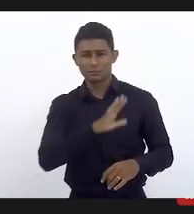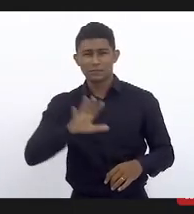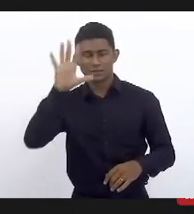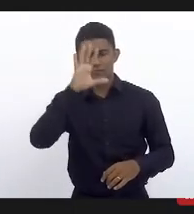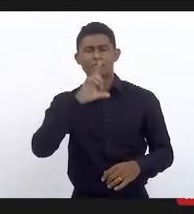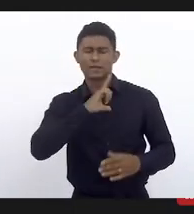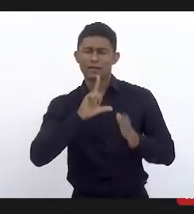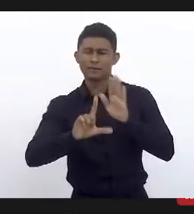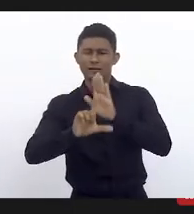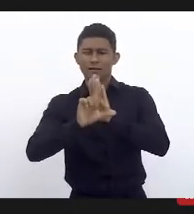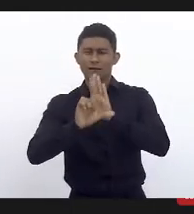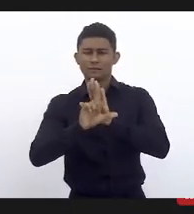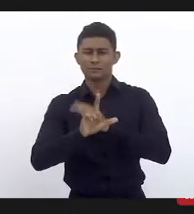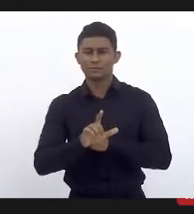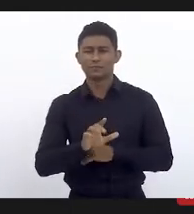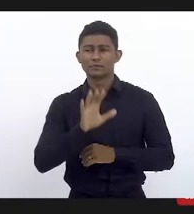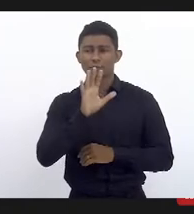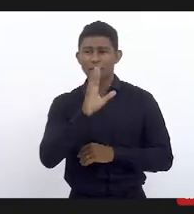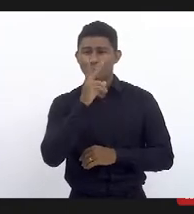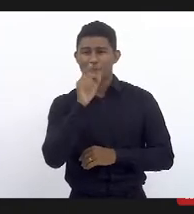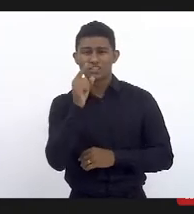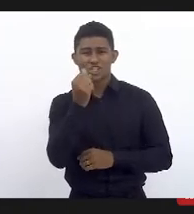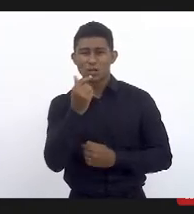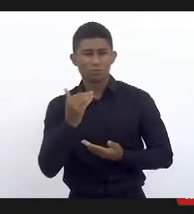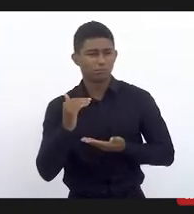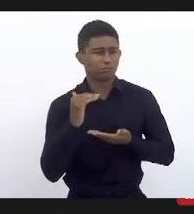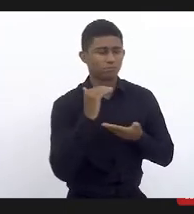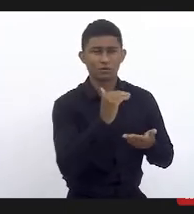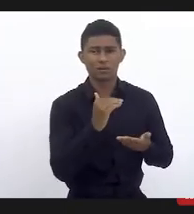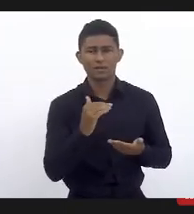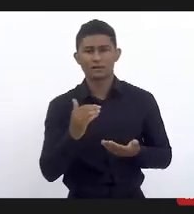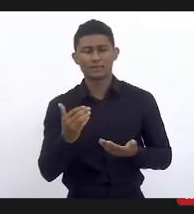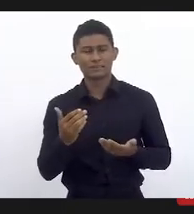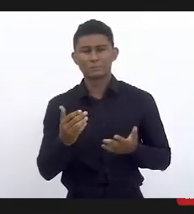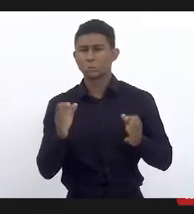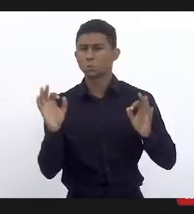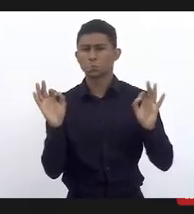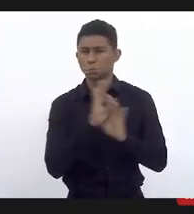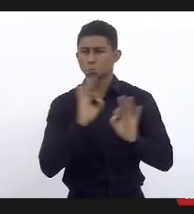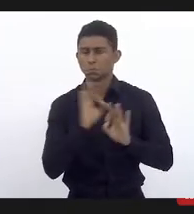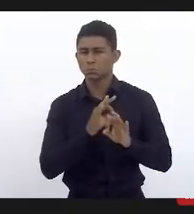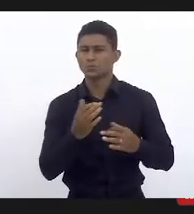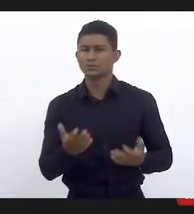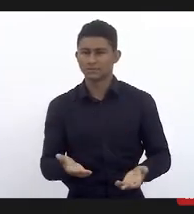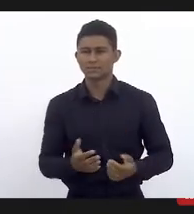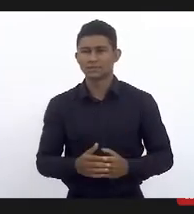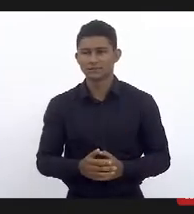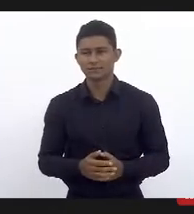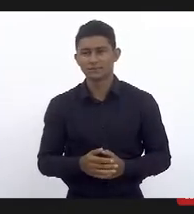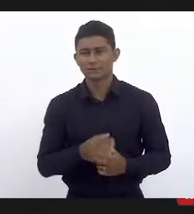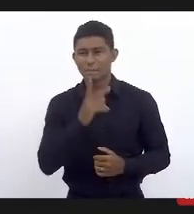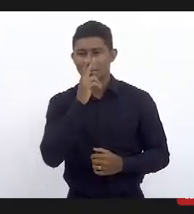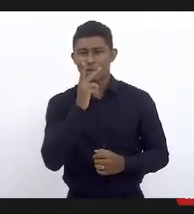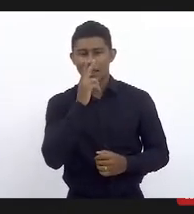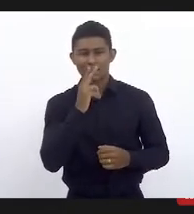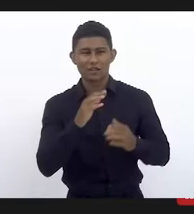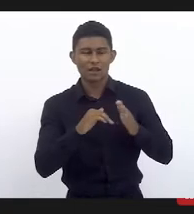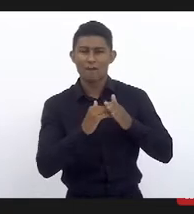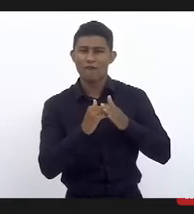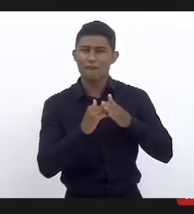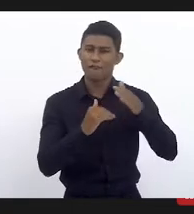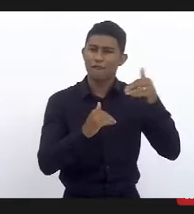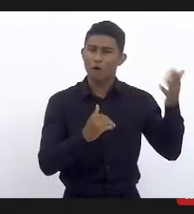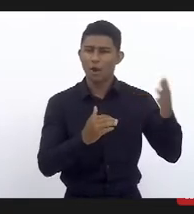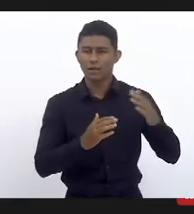lei, mas a Fazenda não dá o dinheiro. Fica fora do empenho, fica fora do limite de financeiro do